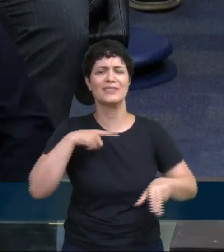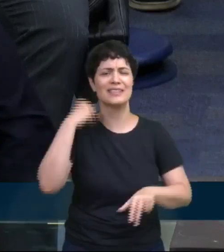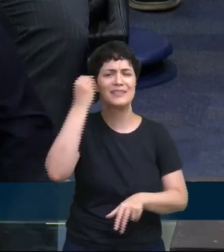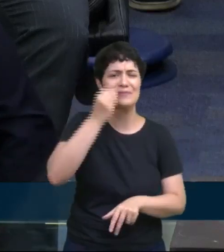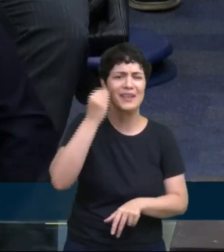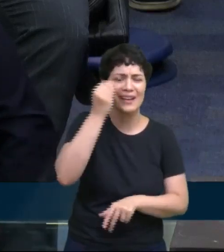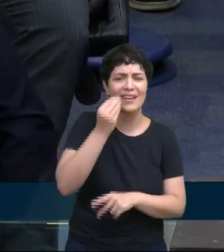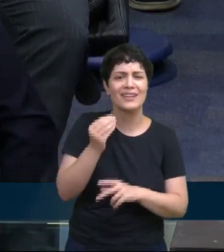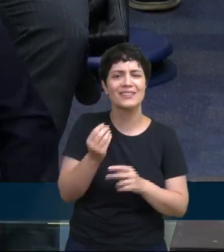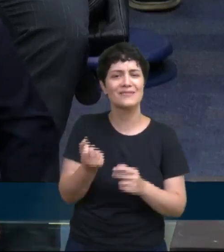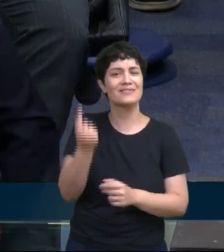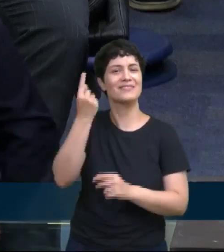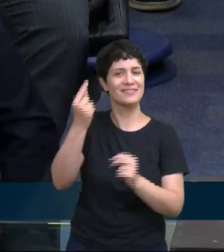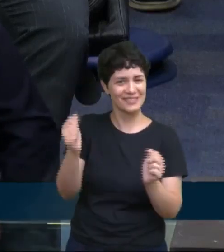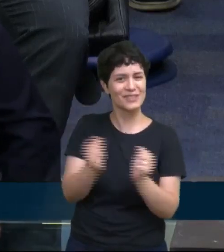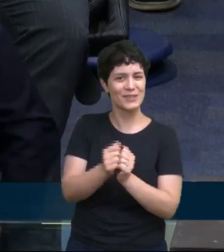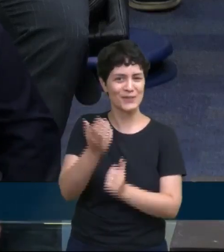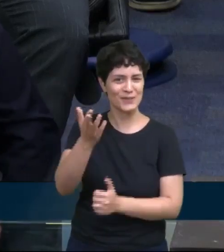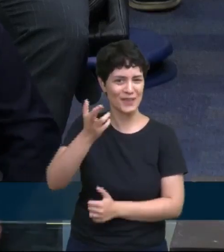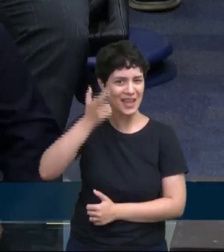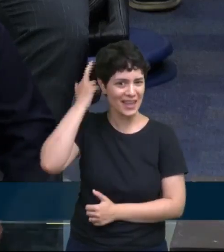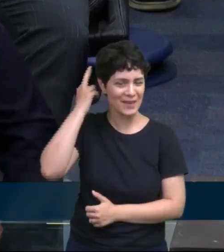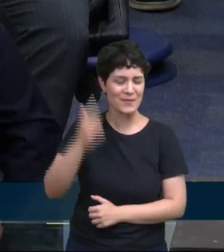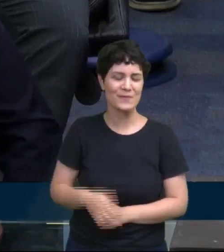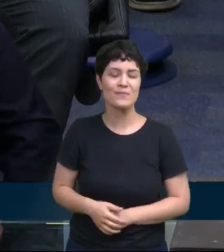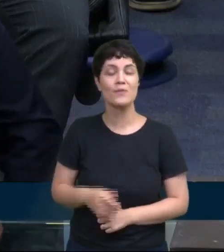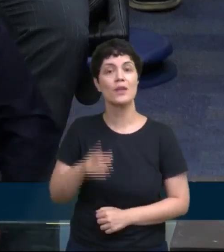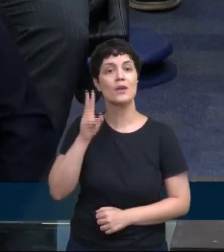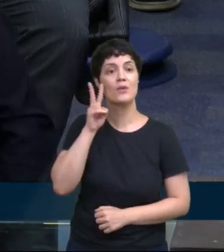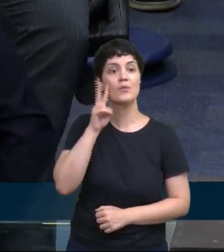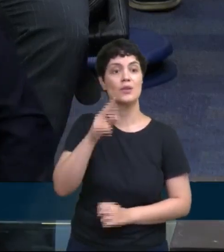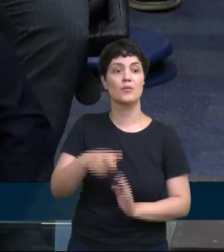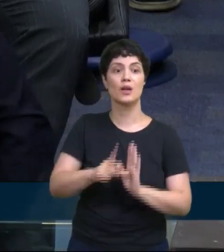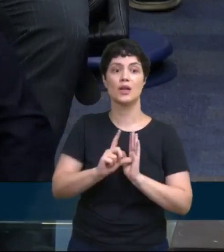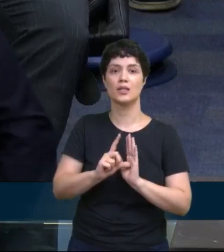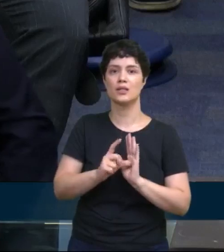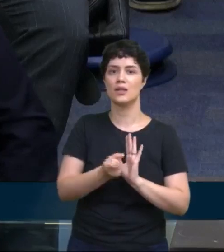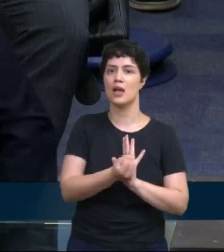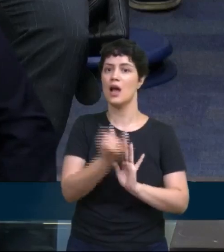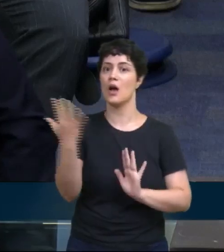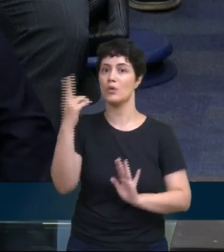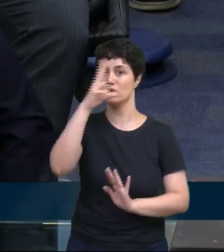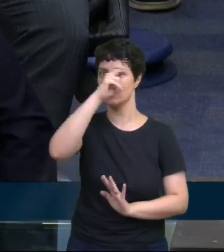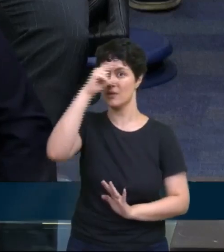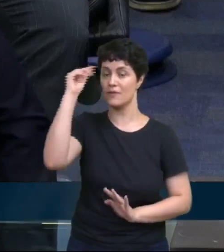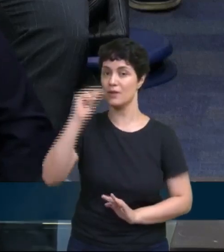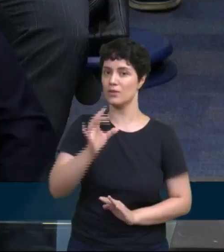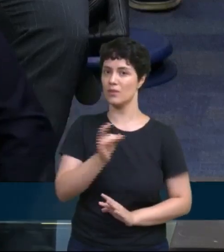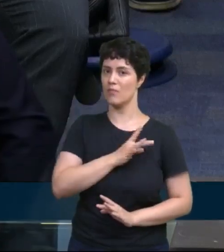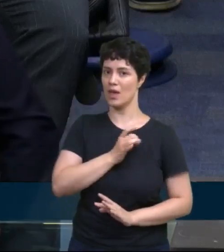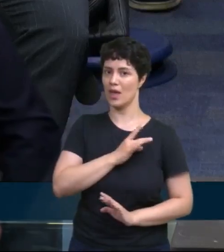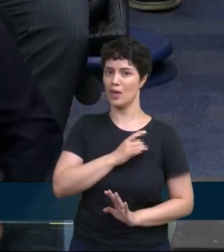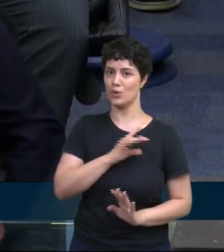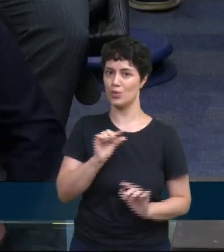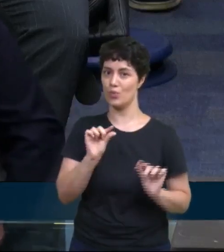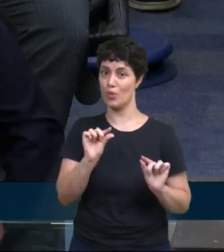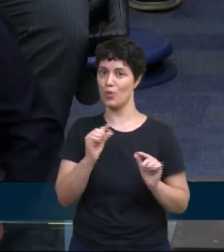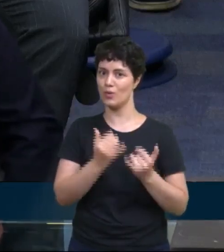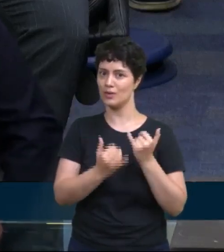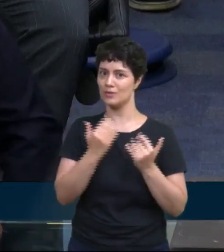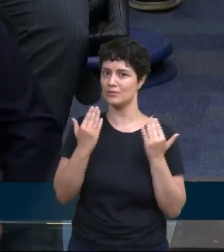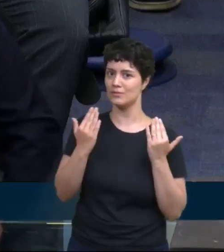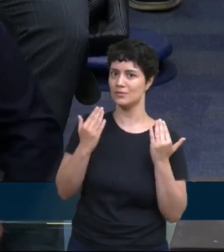que os prefeitos tinham um certo receio, porque ele não mandava recado para o prefeito e para